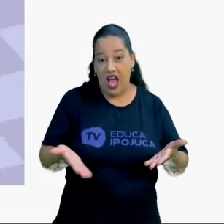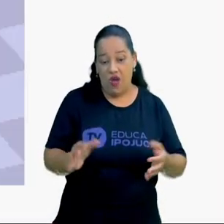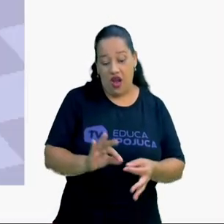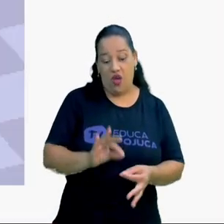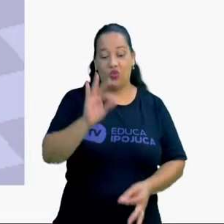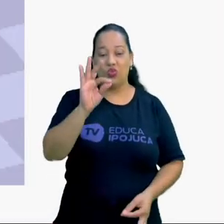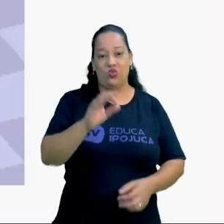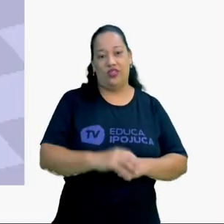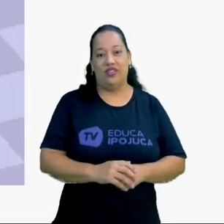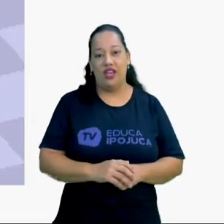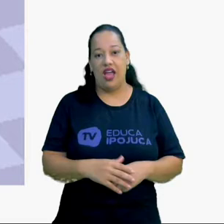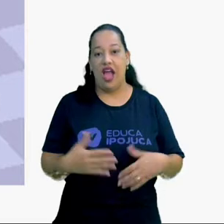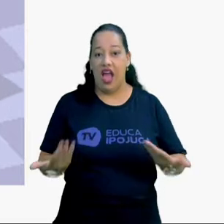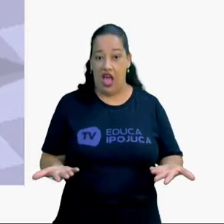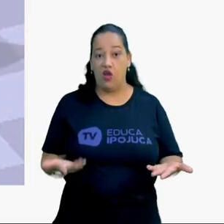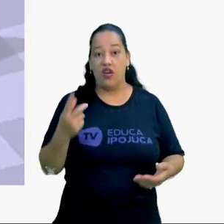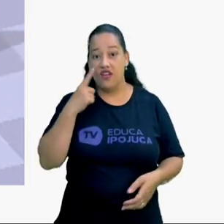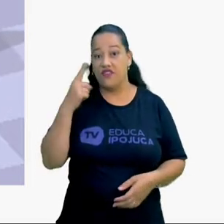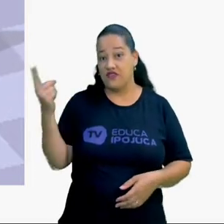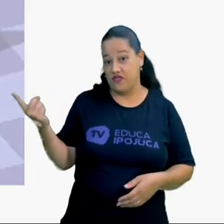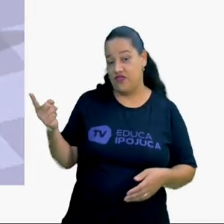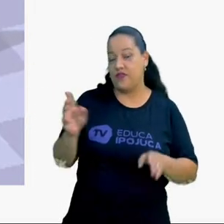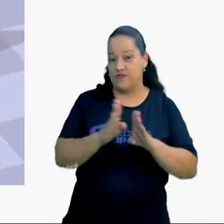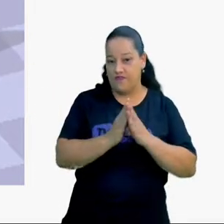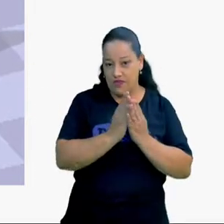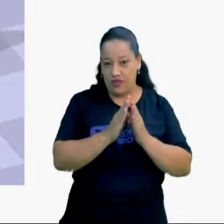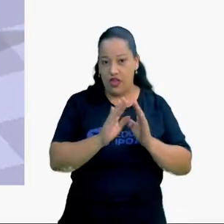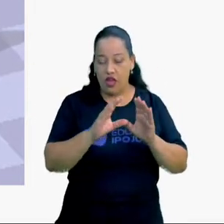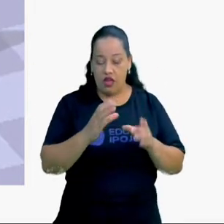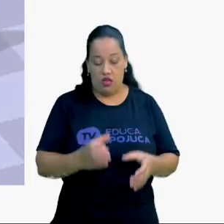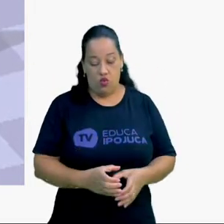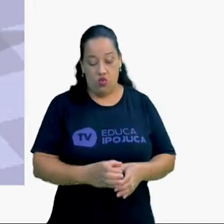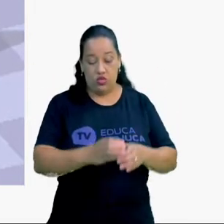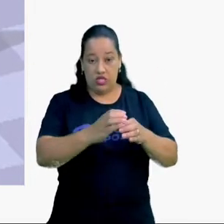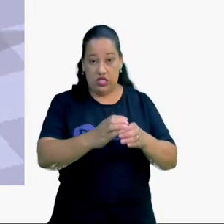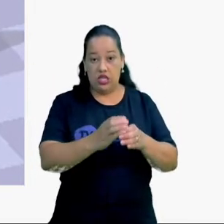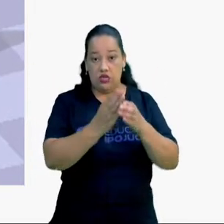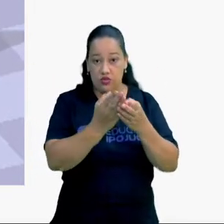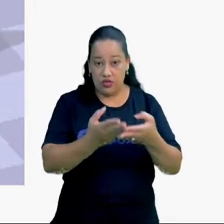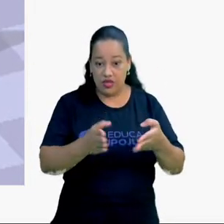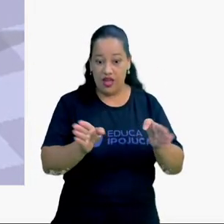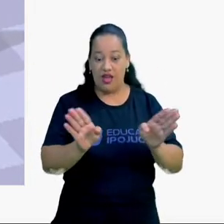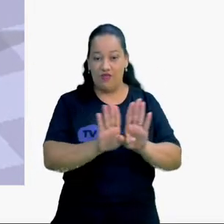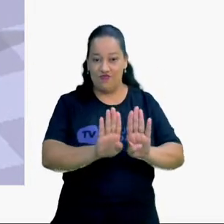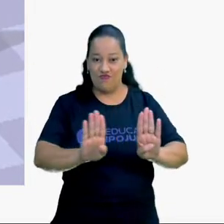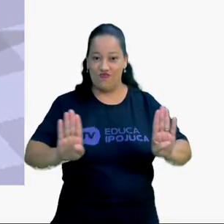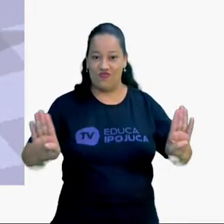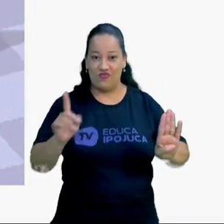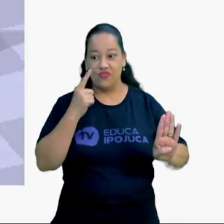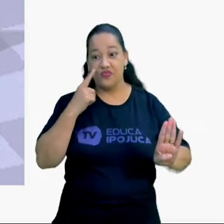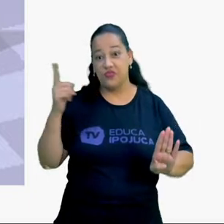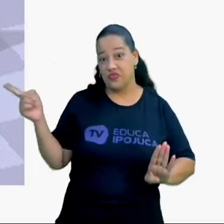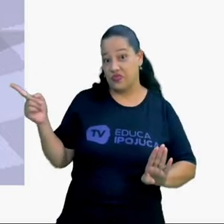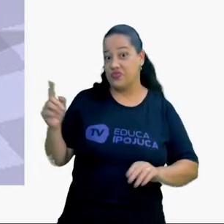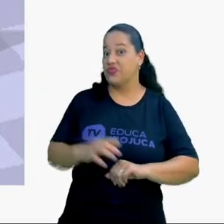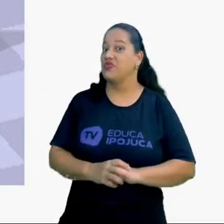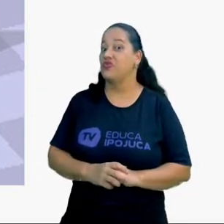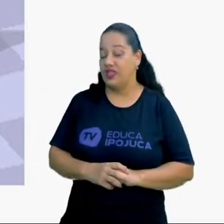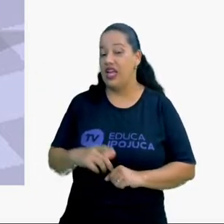desse cilindro, veja como acontece. A planificação, temos as duas bases que são